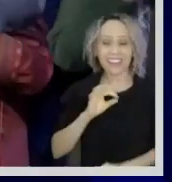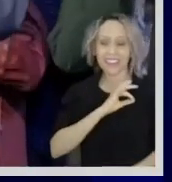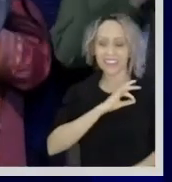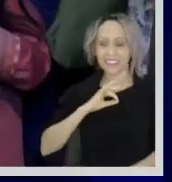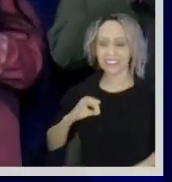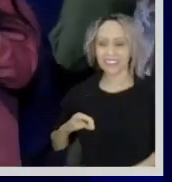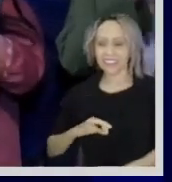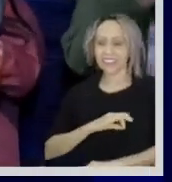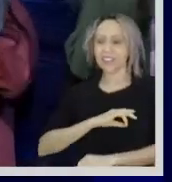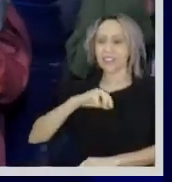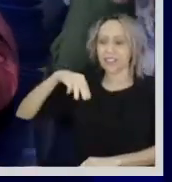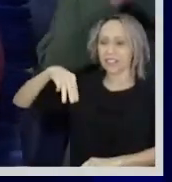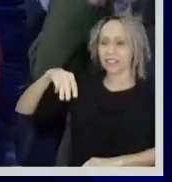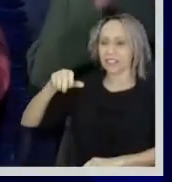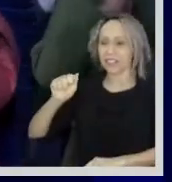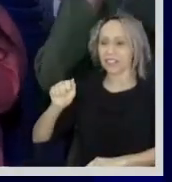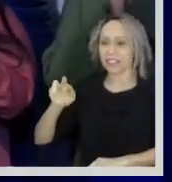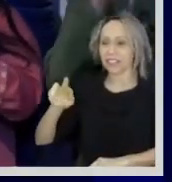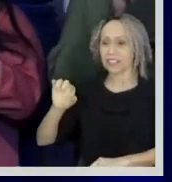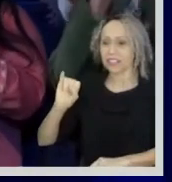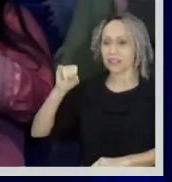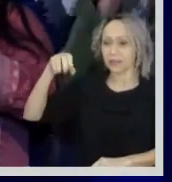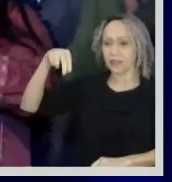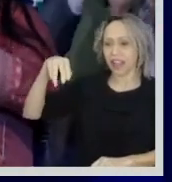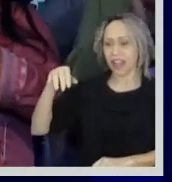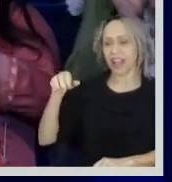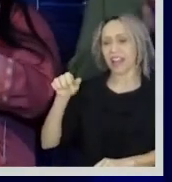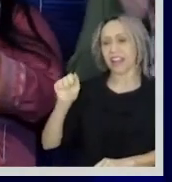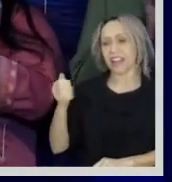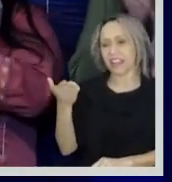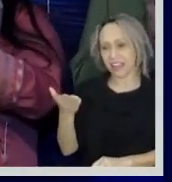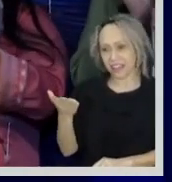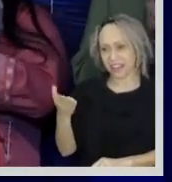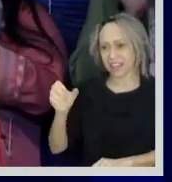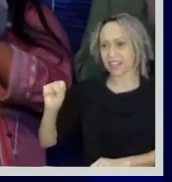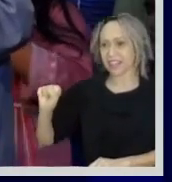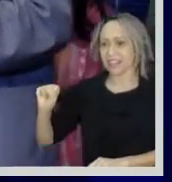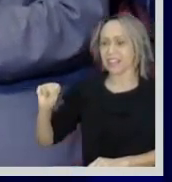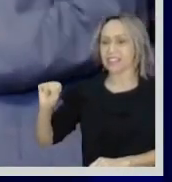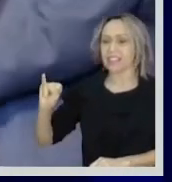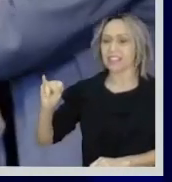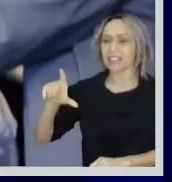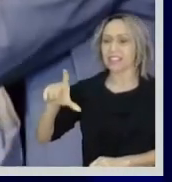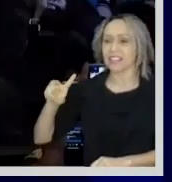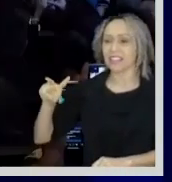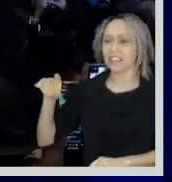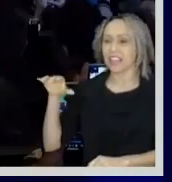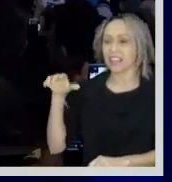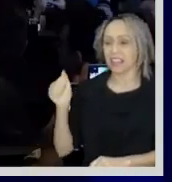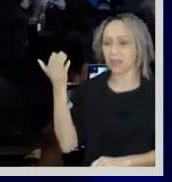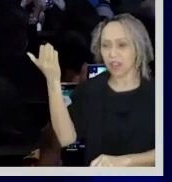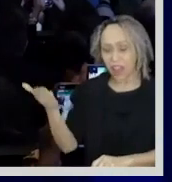Popular. Nelson, estamos falando das estatais. Eu estava falando para você que cento e quanto, Cru? 116 mil.